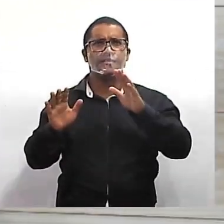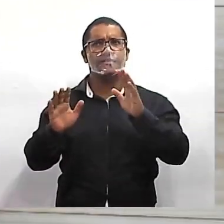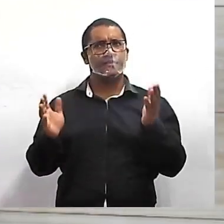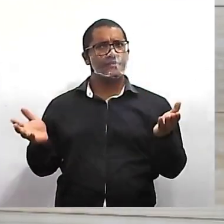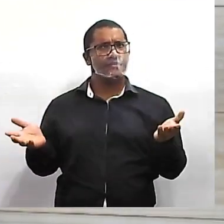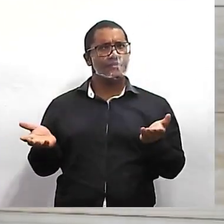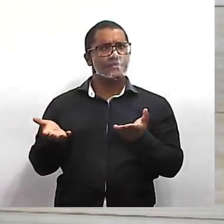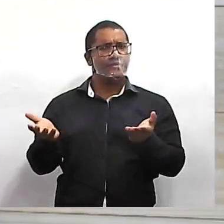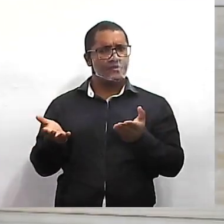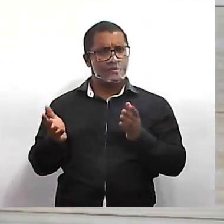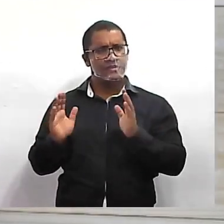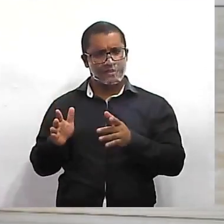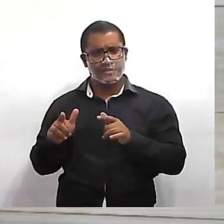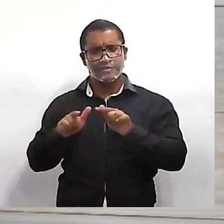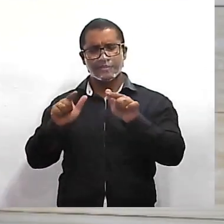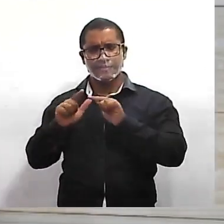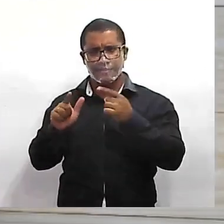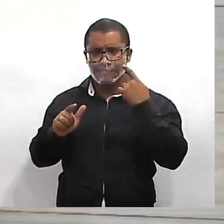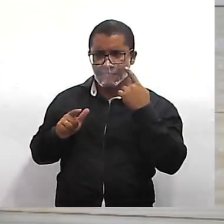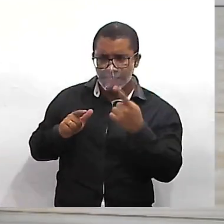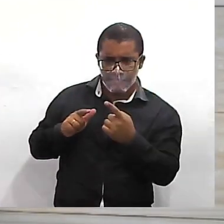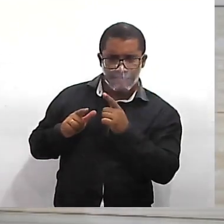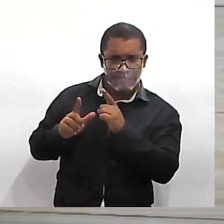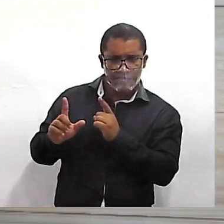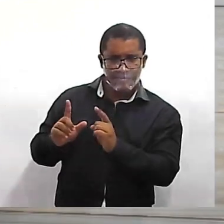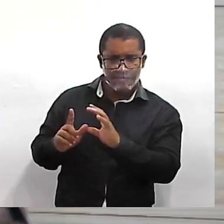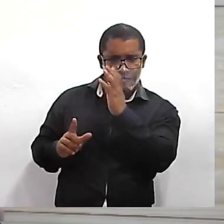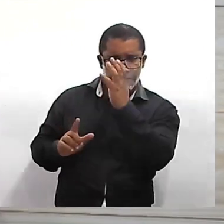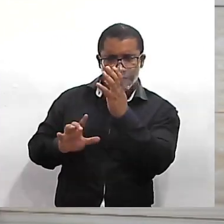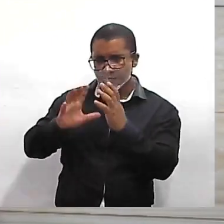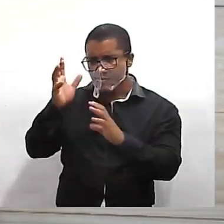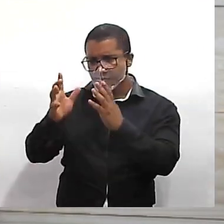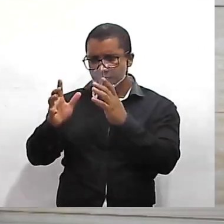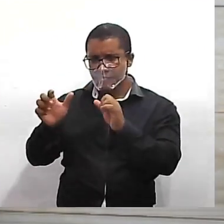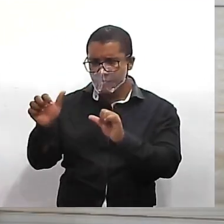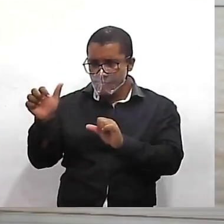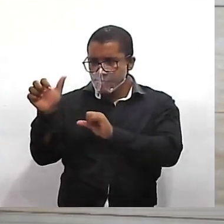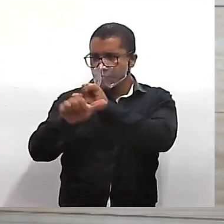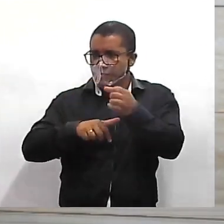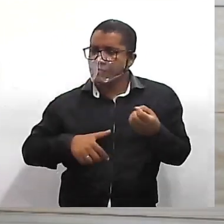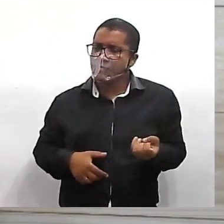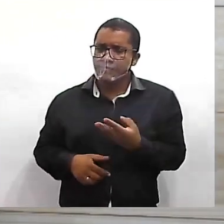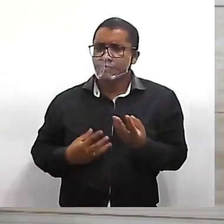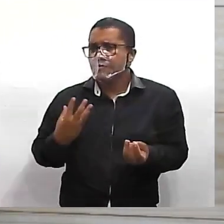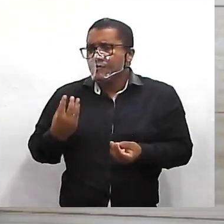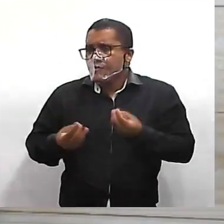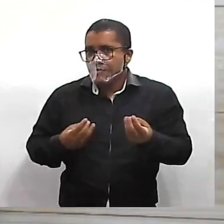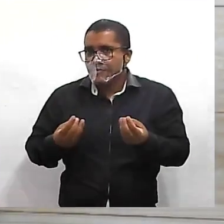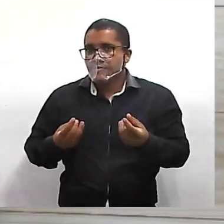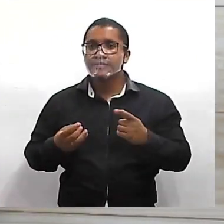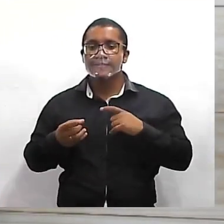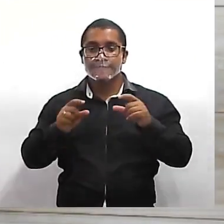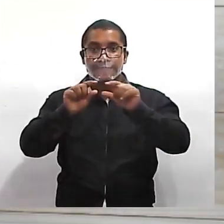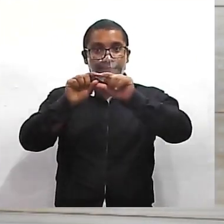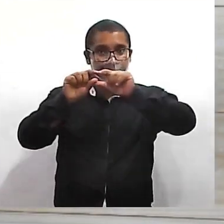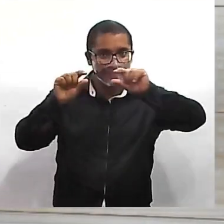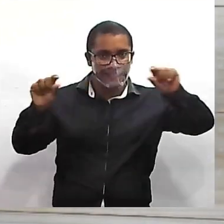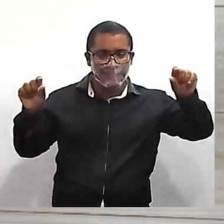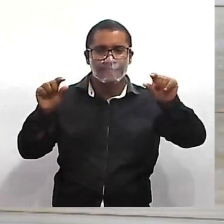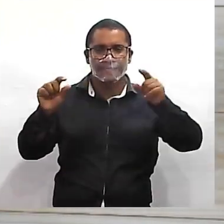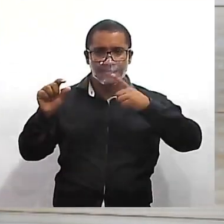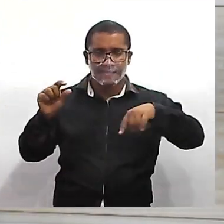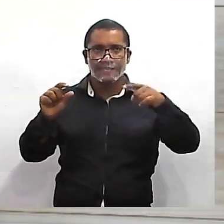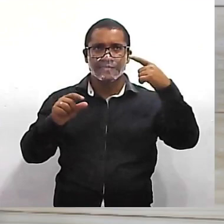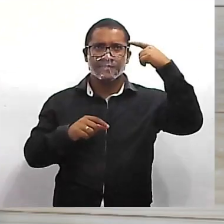ambiente de trabalho. O que é que eu posso fazer para dar uma roupagem nova? Existe uma frase que a gente colocou na